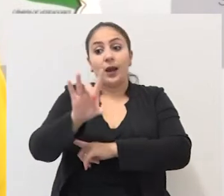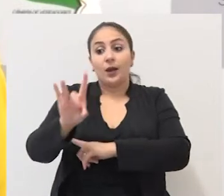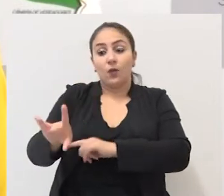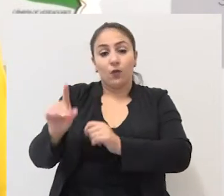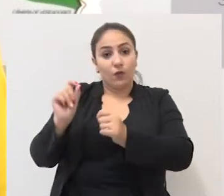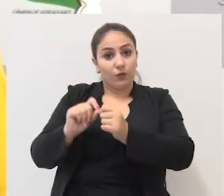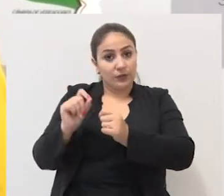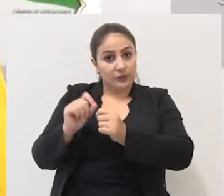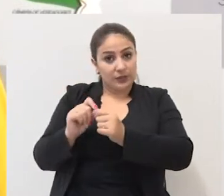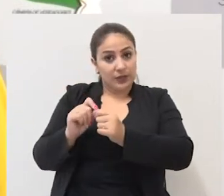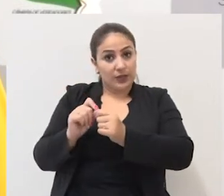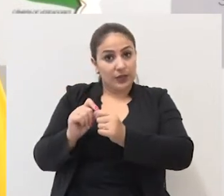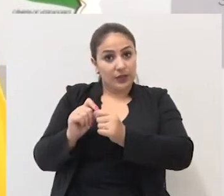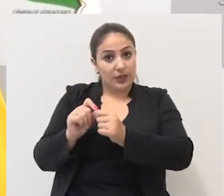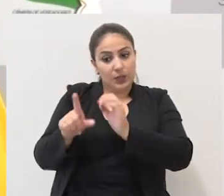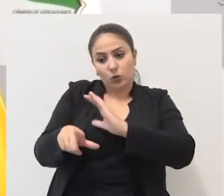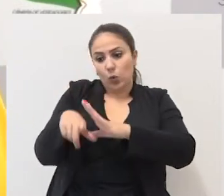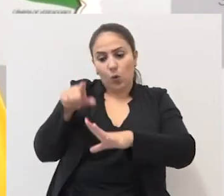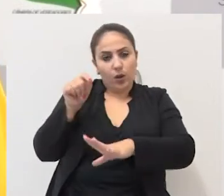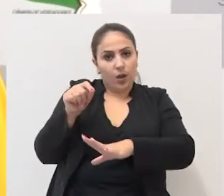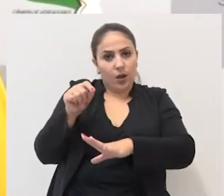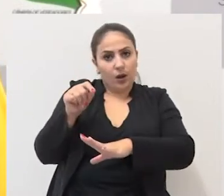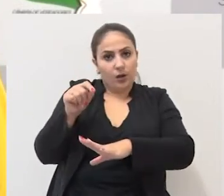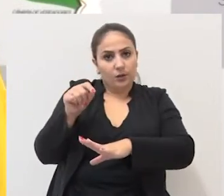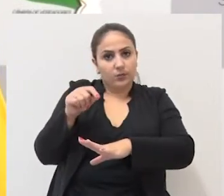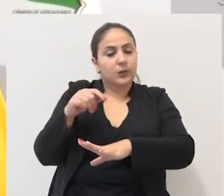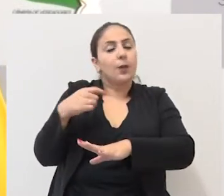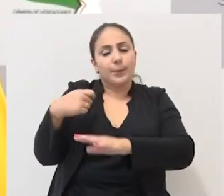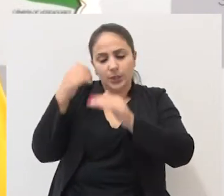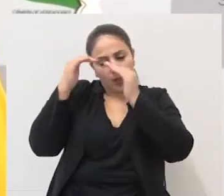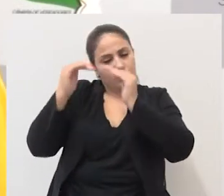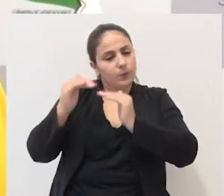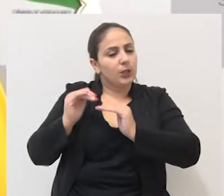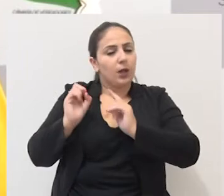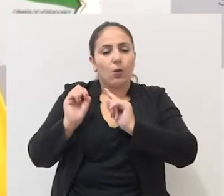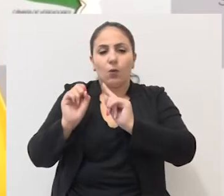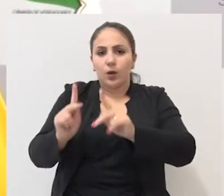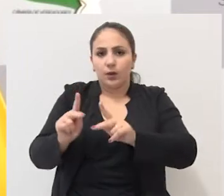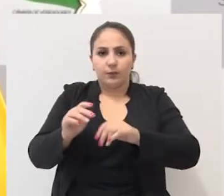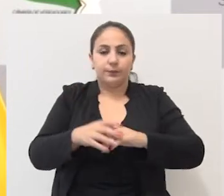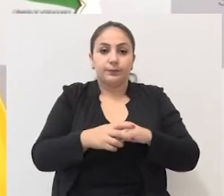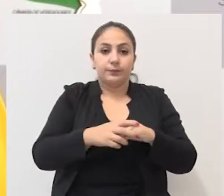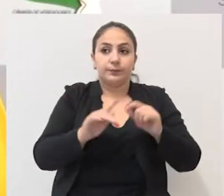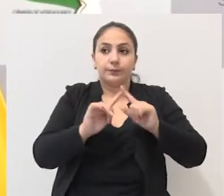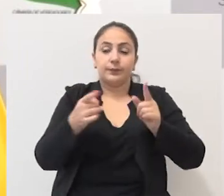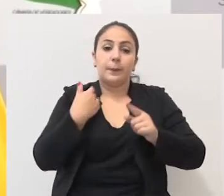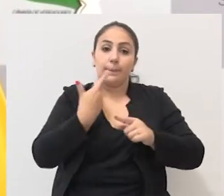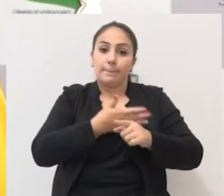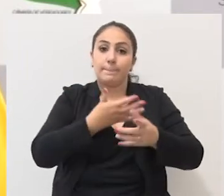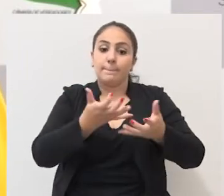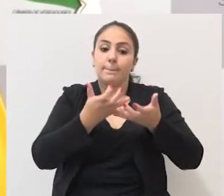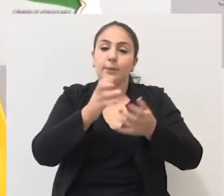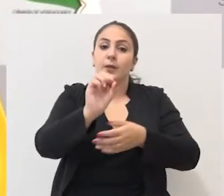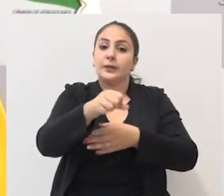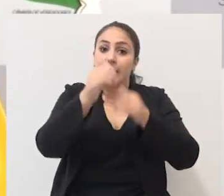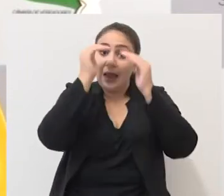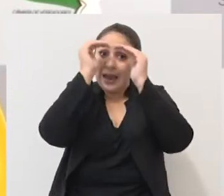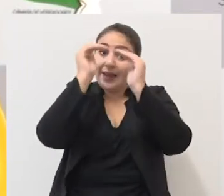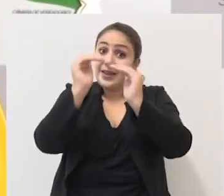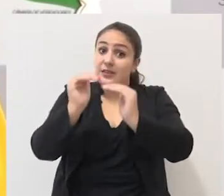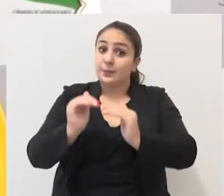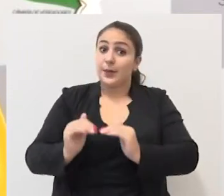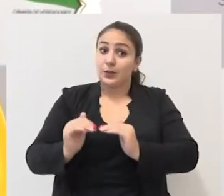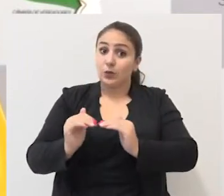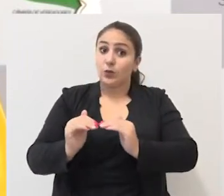um tiver a sua orientação sexual, deve ser respeitada. Então, o que nós queremos, sim, é